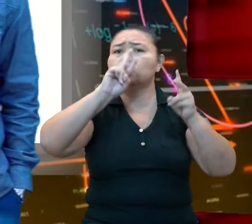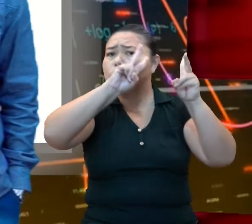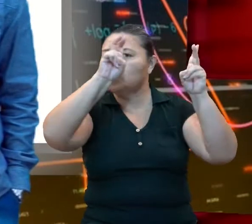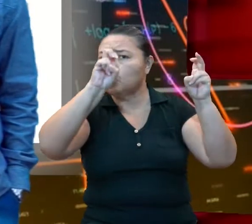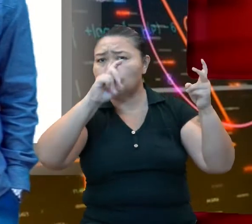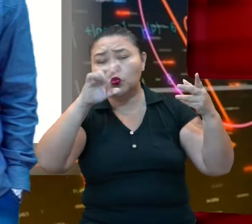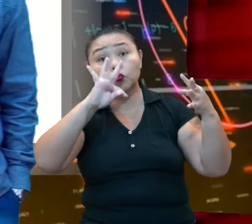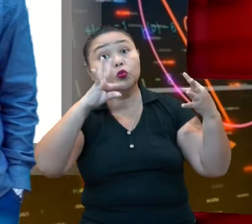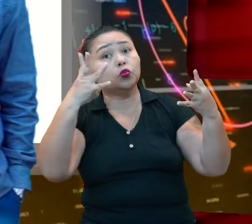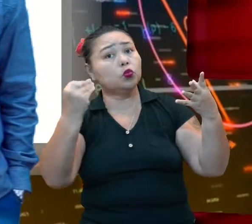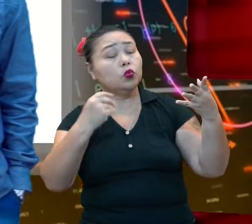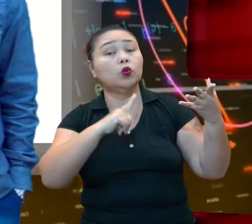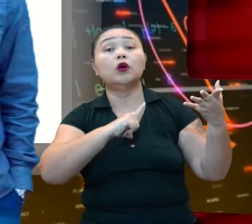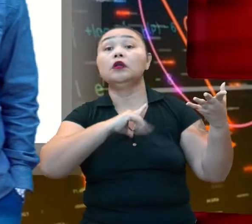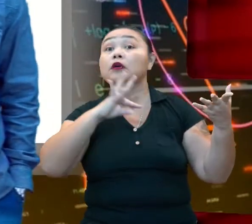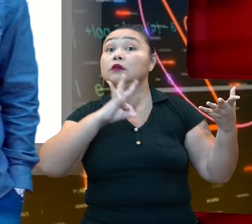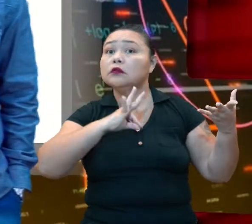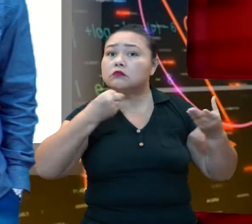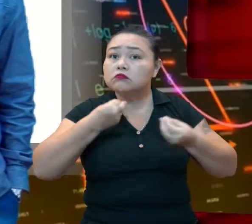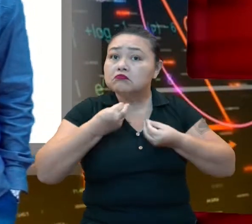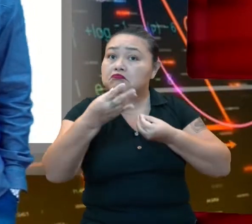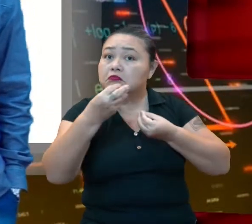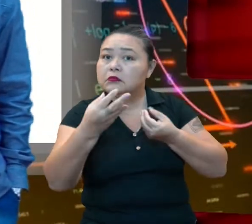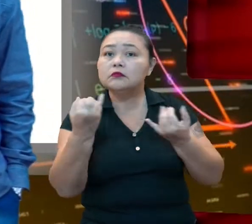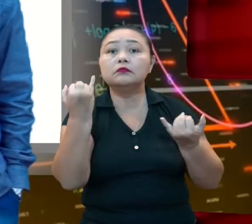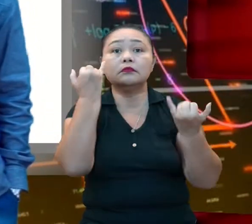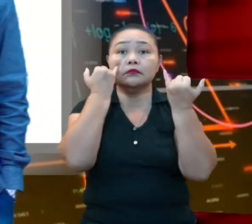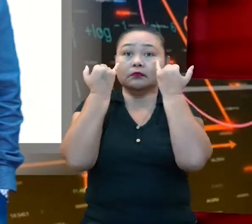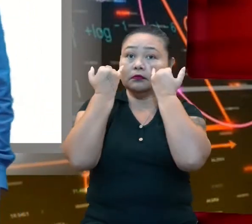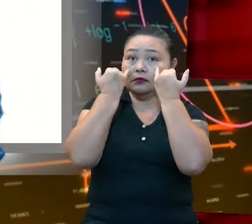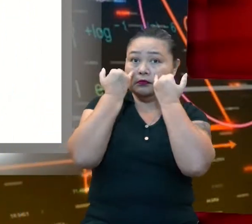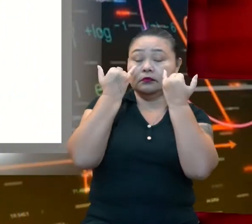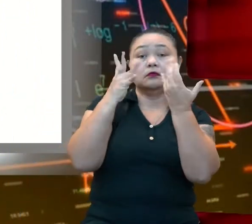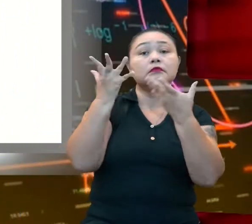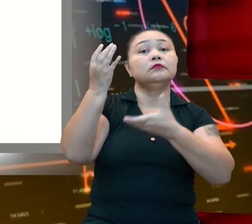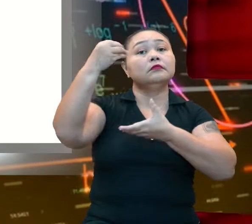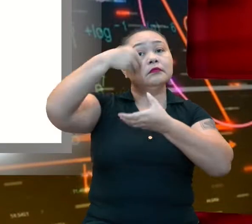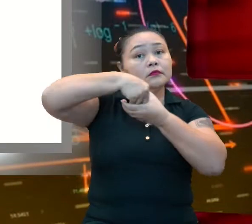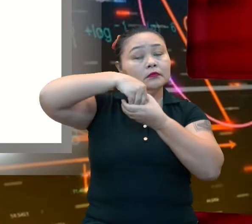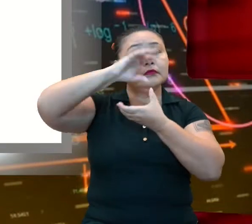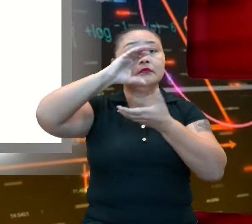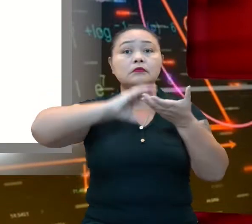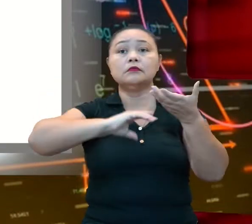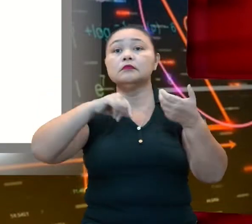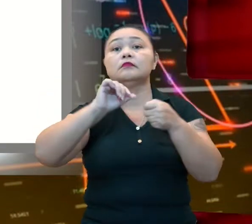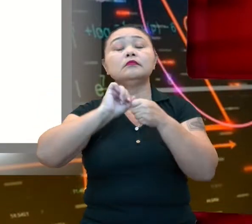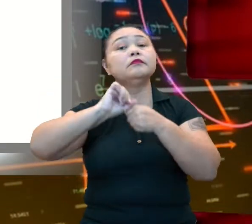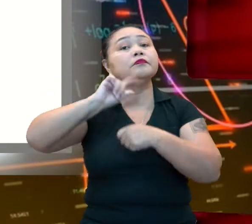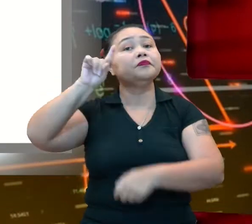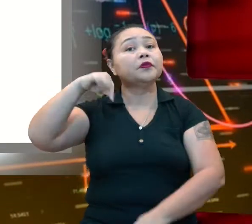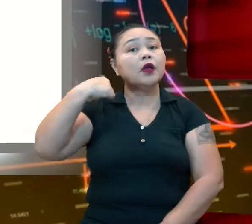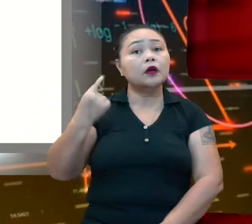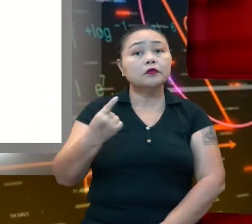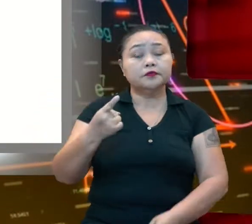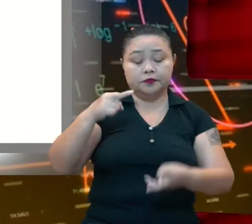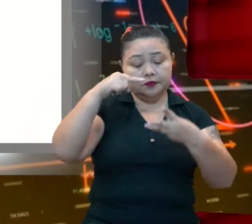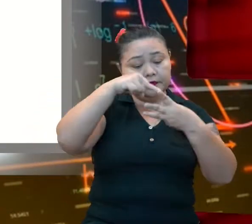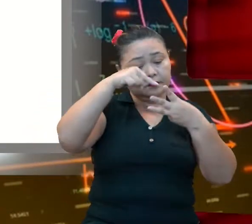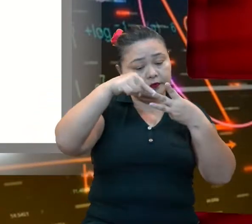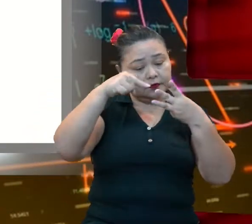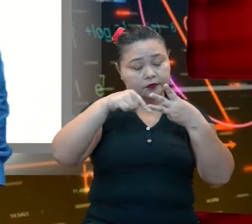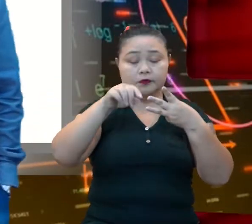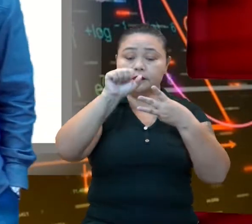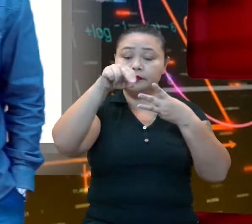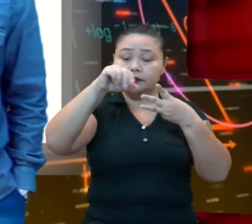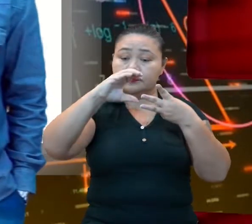sem nenhuma informação aí do seu currículo, tá bom? E falando de seno, cosseno e tangente, você sabe, são aqueles três nossos amigos, né?